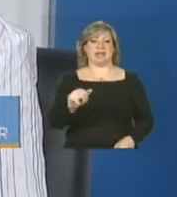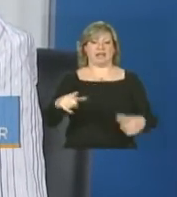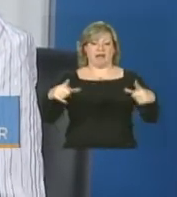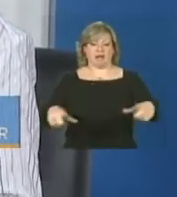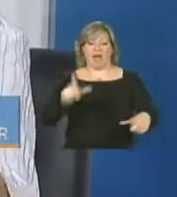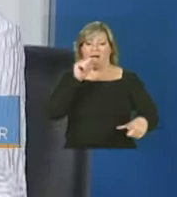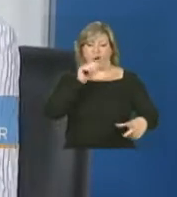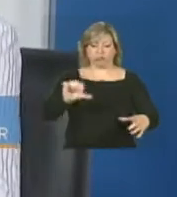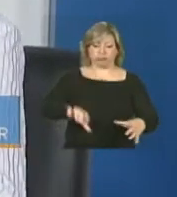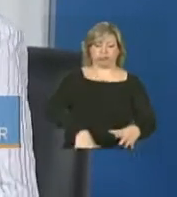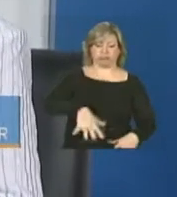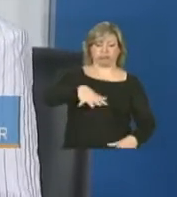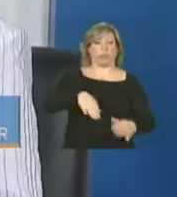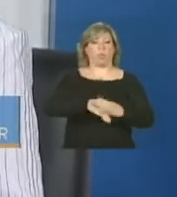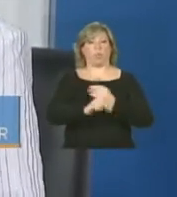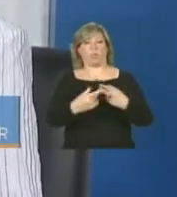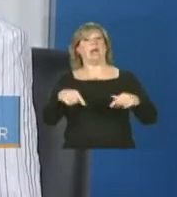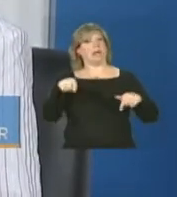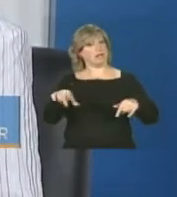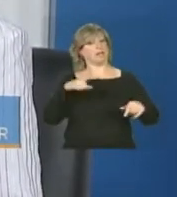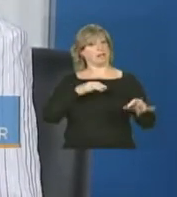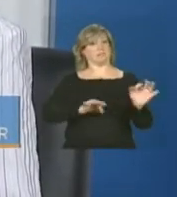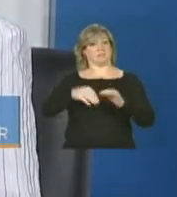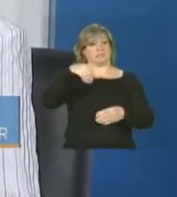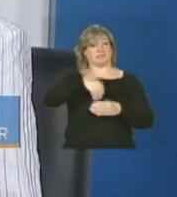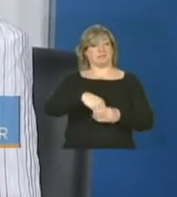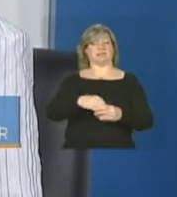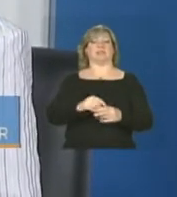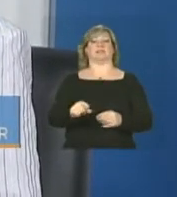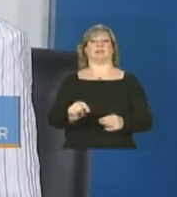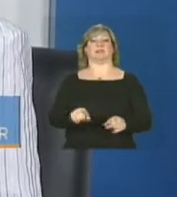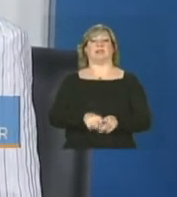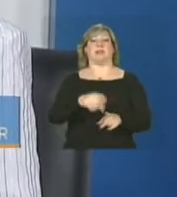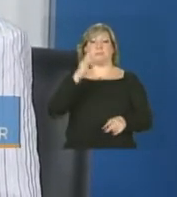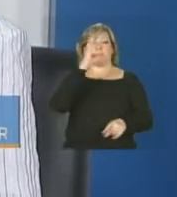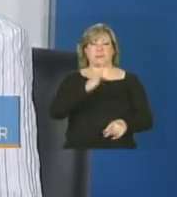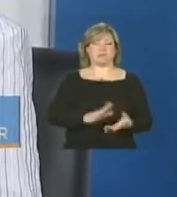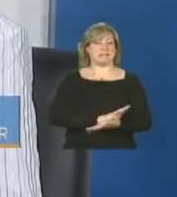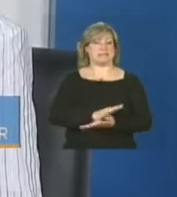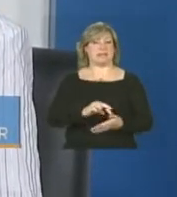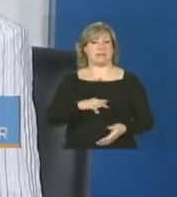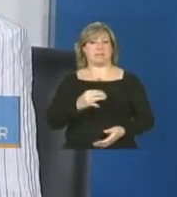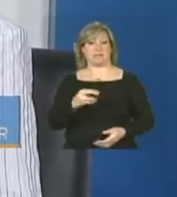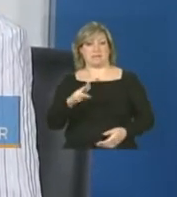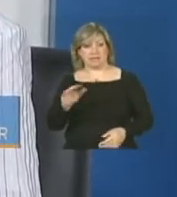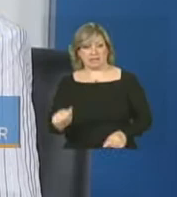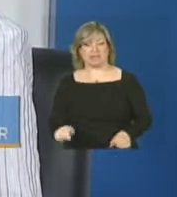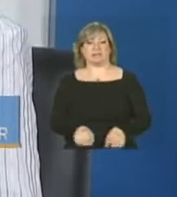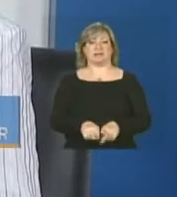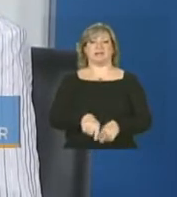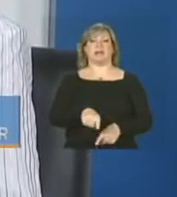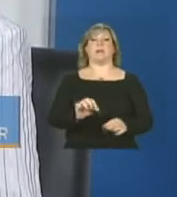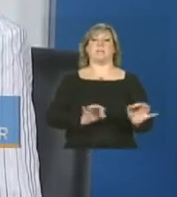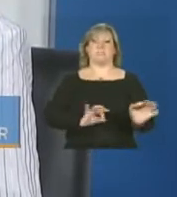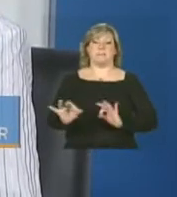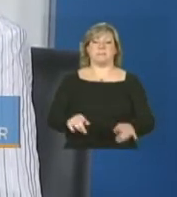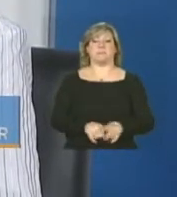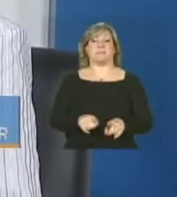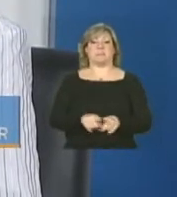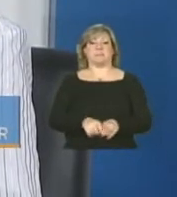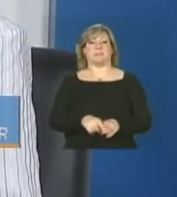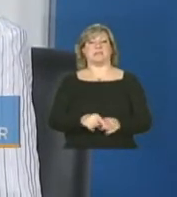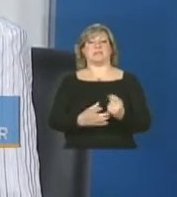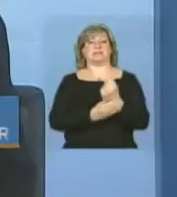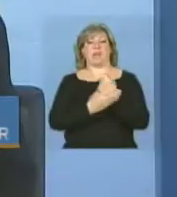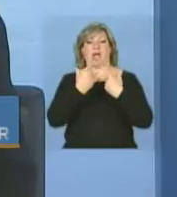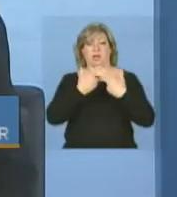segurança alimentar e que está no plano de Brasil Sem Miséria também, porque não podemos dizer que as famílias vão superar a sua condição de